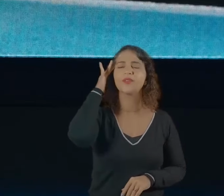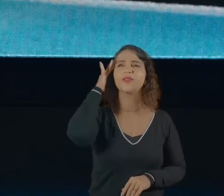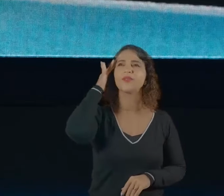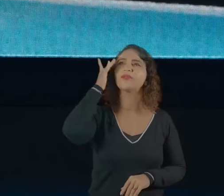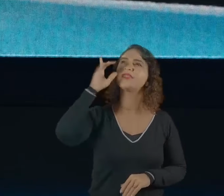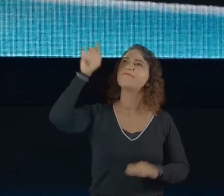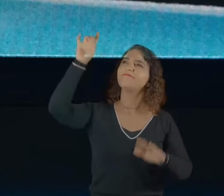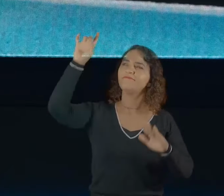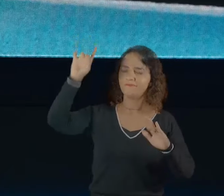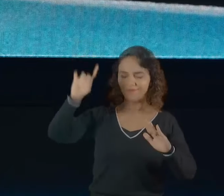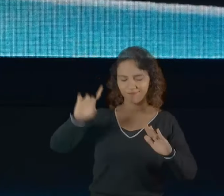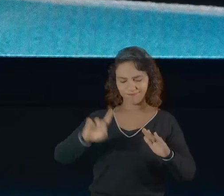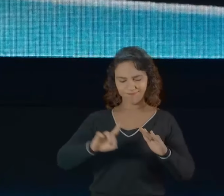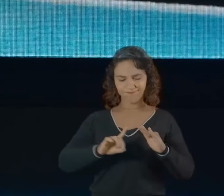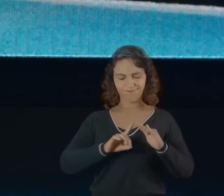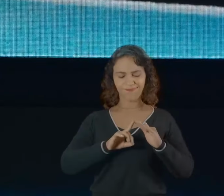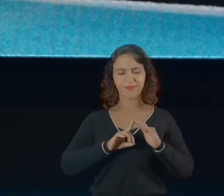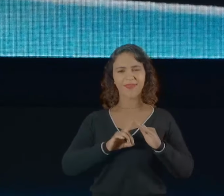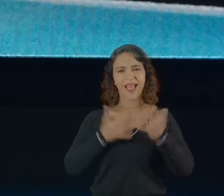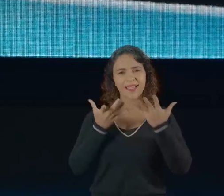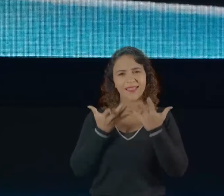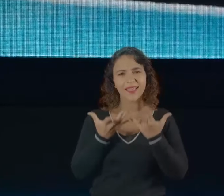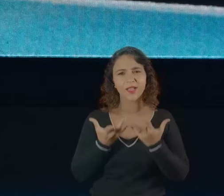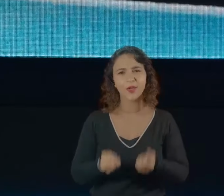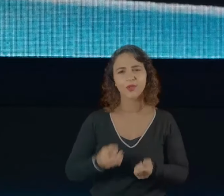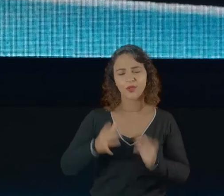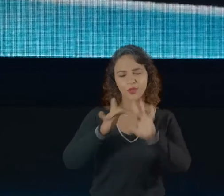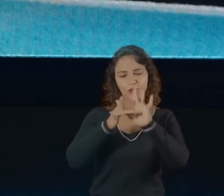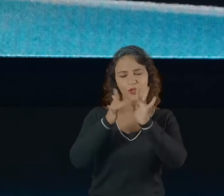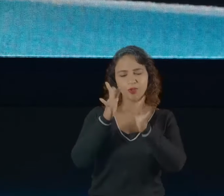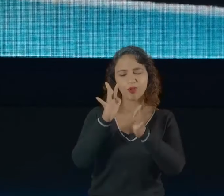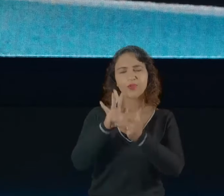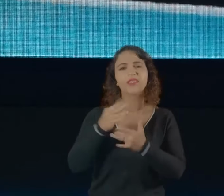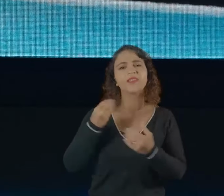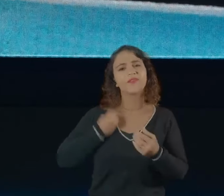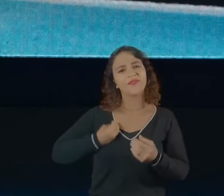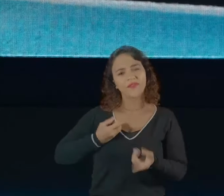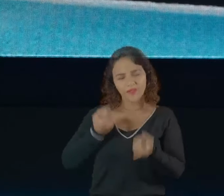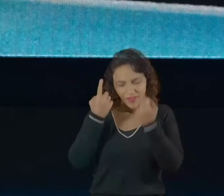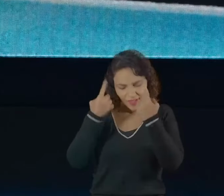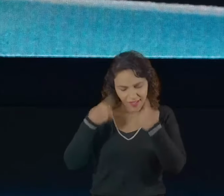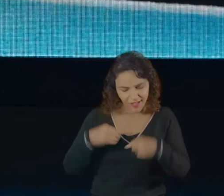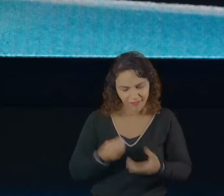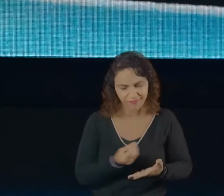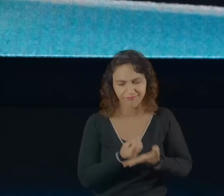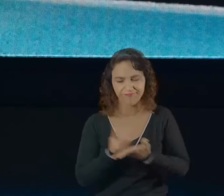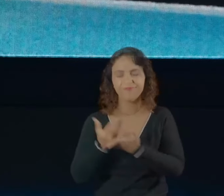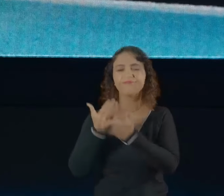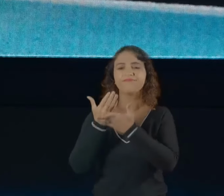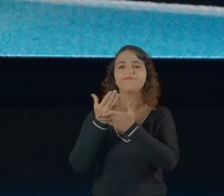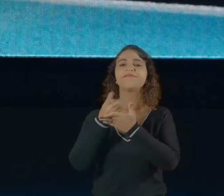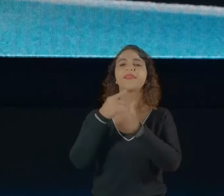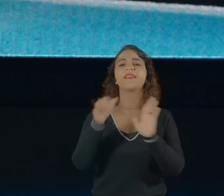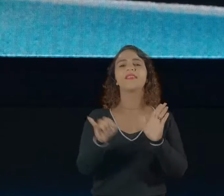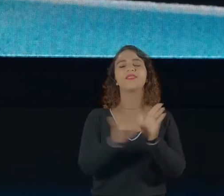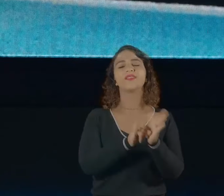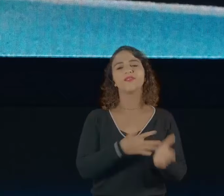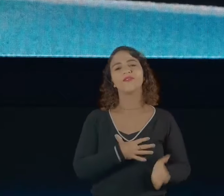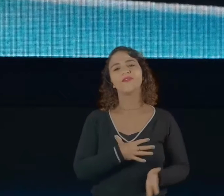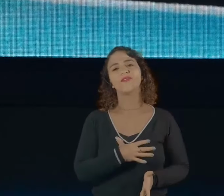deu-lhes o poder de serem feitos filhos de Deus, a saber, os que creem no seu nome.